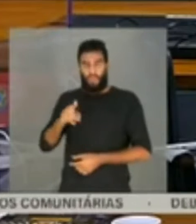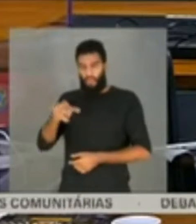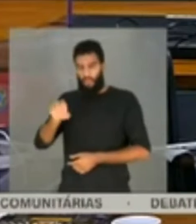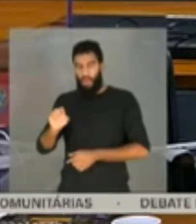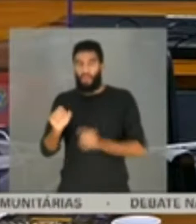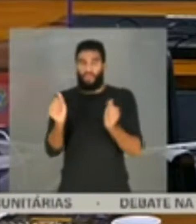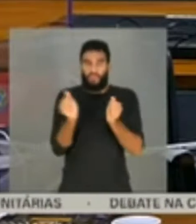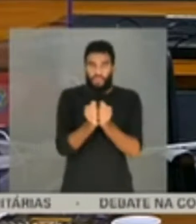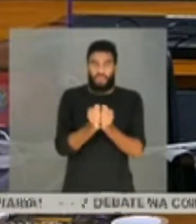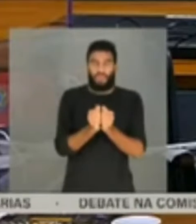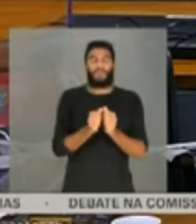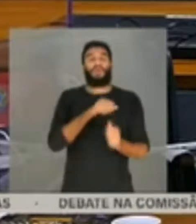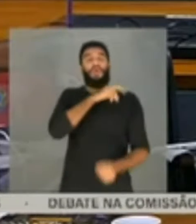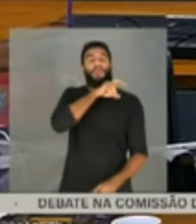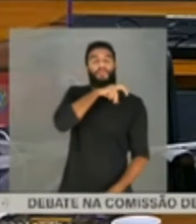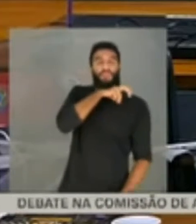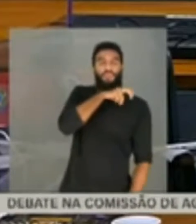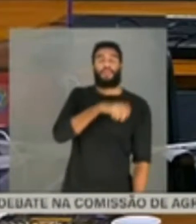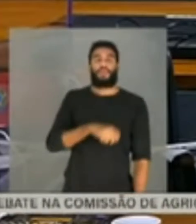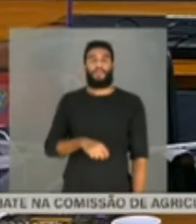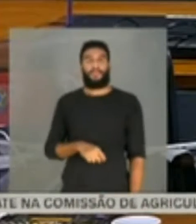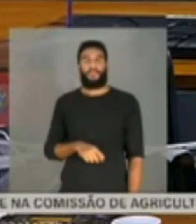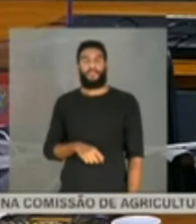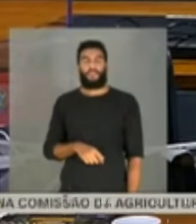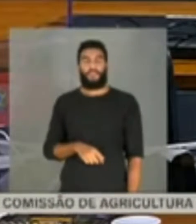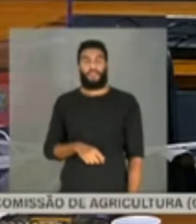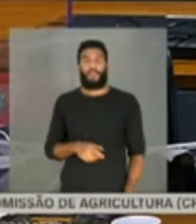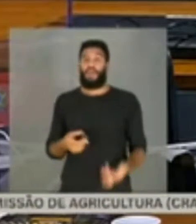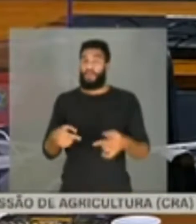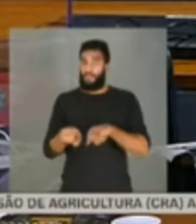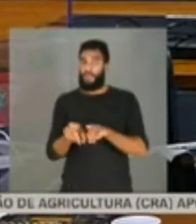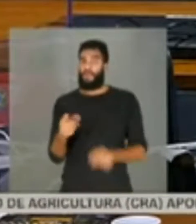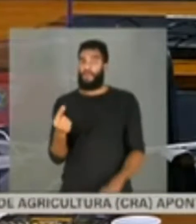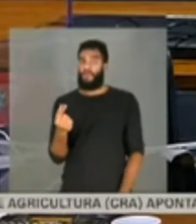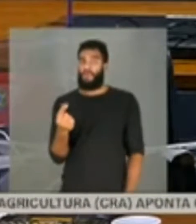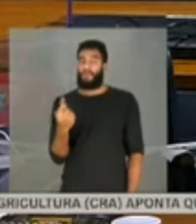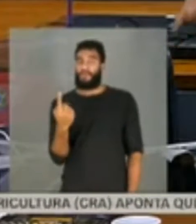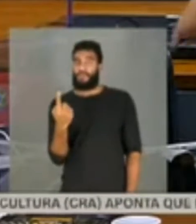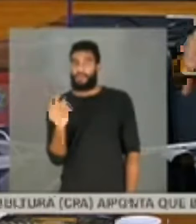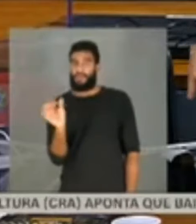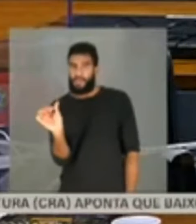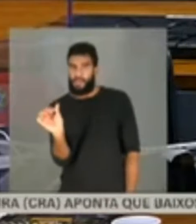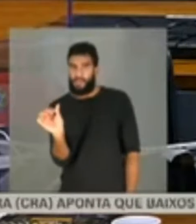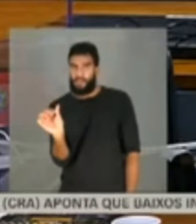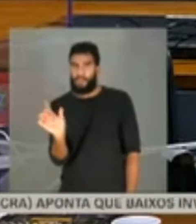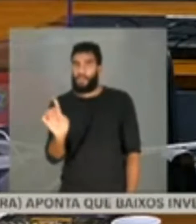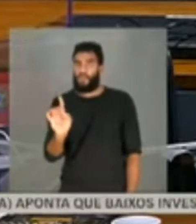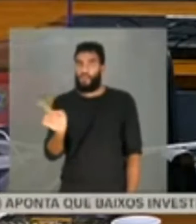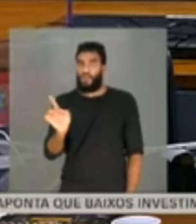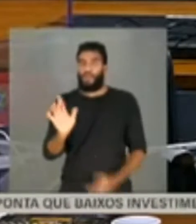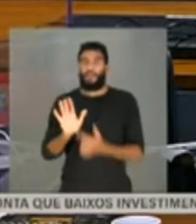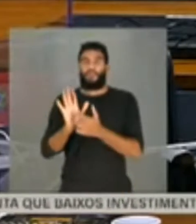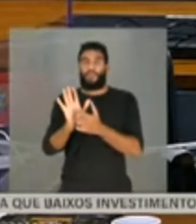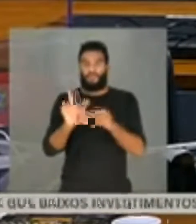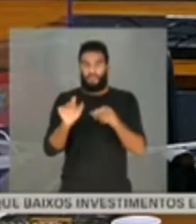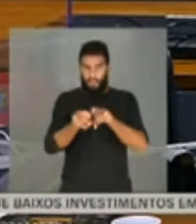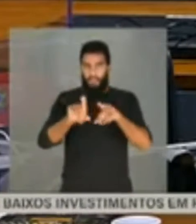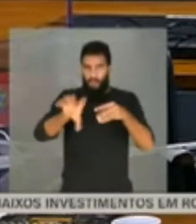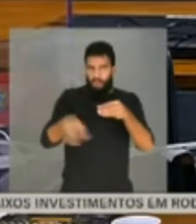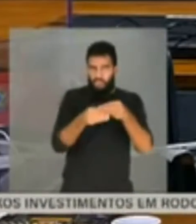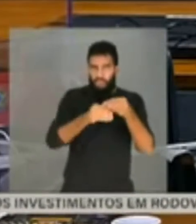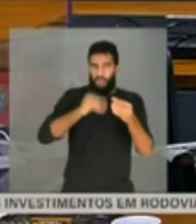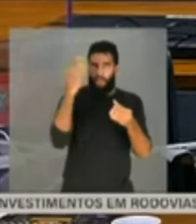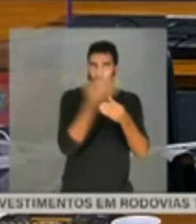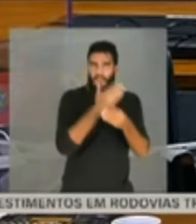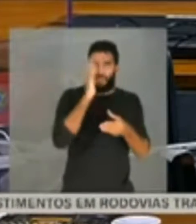União junto ao Butantan e a última oferta de $16 apresentada, inclusive